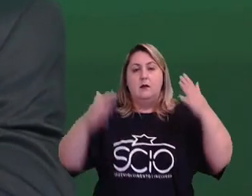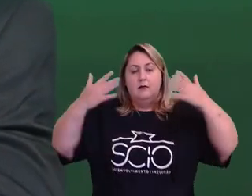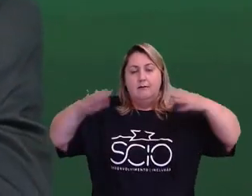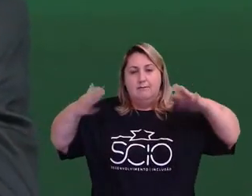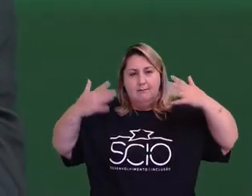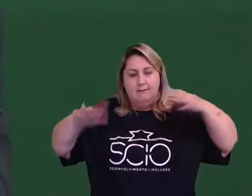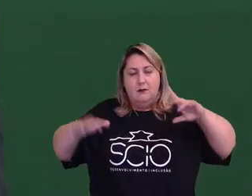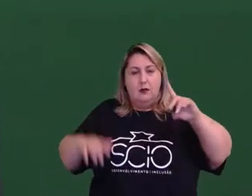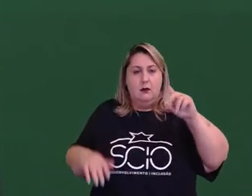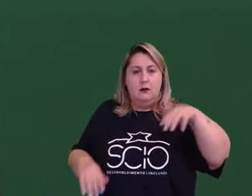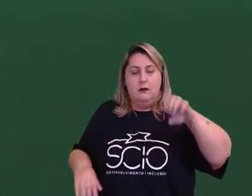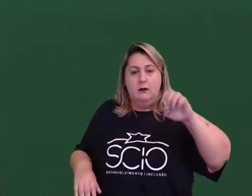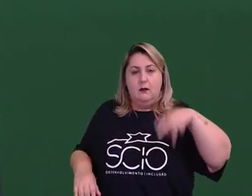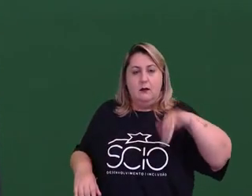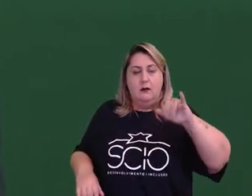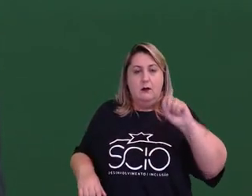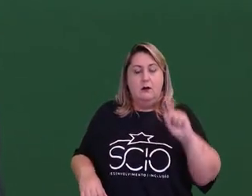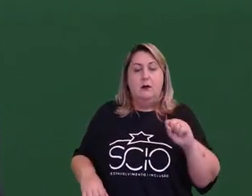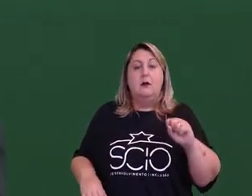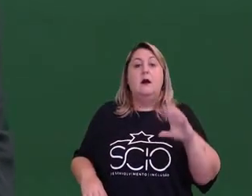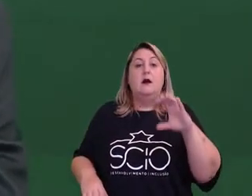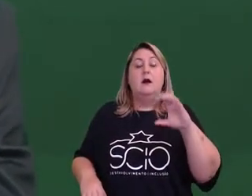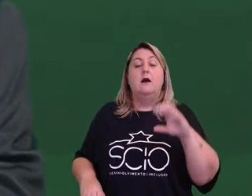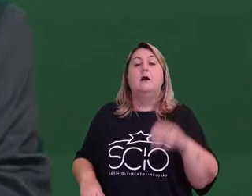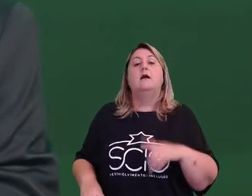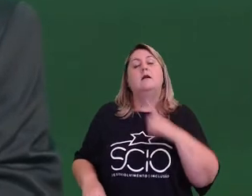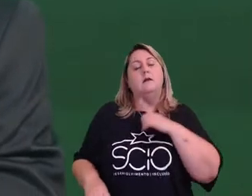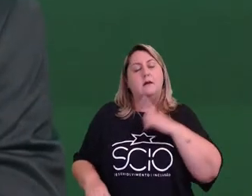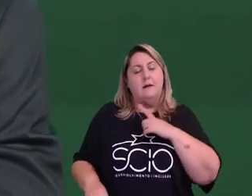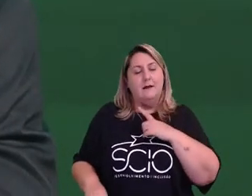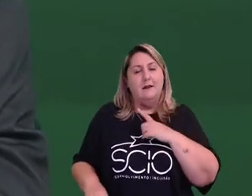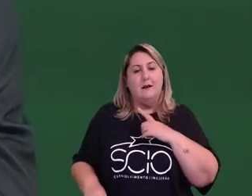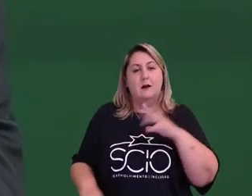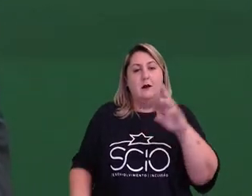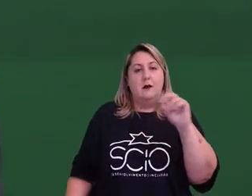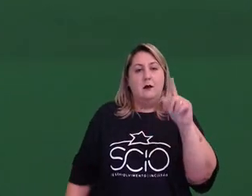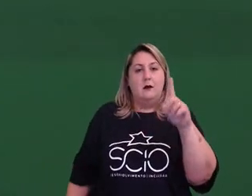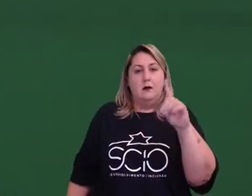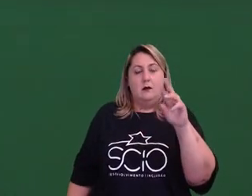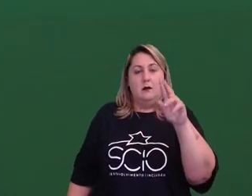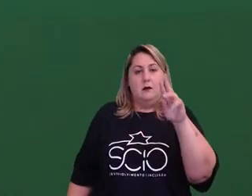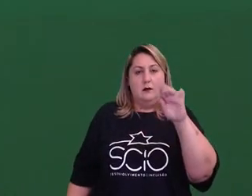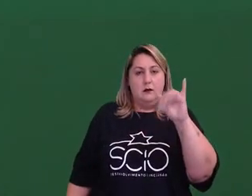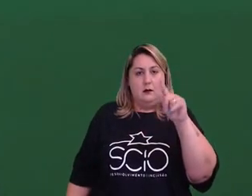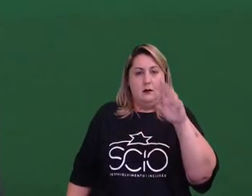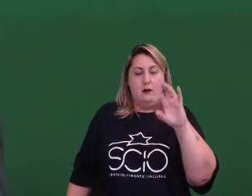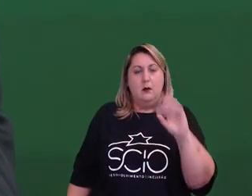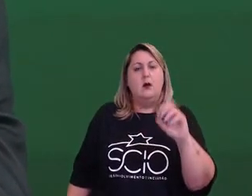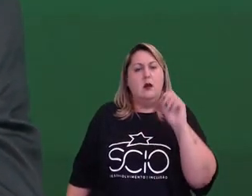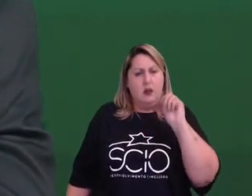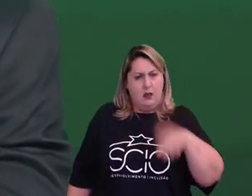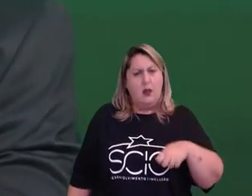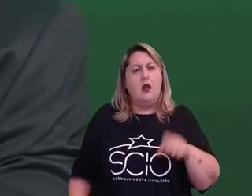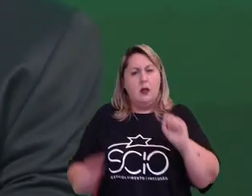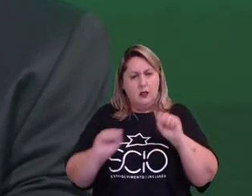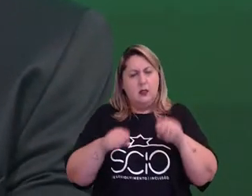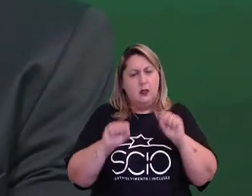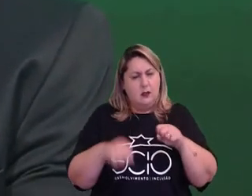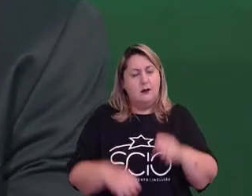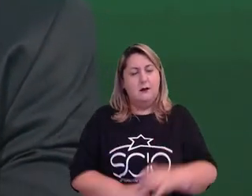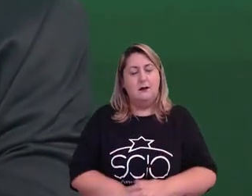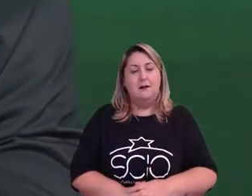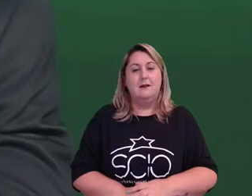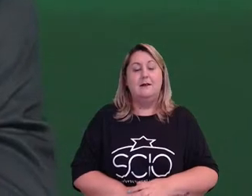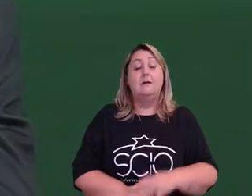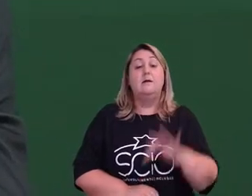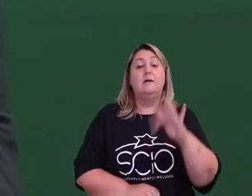gente. O Denis está falando lá de Catanduva. É isso aí, Denis. O Rodrigo está por aqui. Valeu, Rodrigo. É possível sim, Rodrigo Martins.